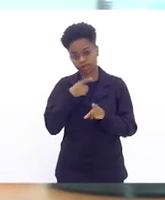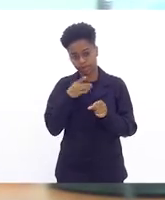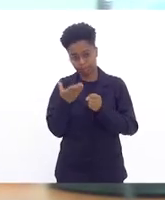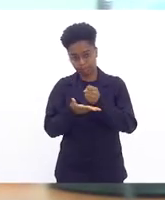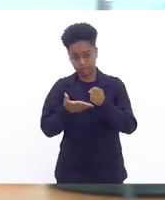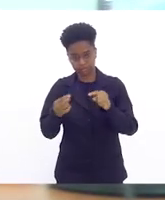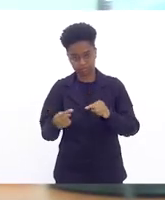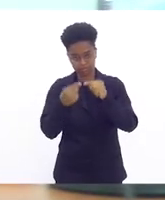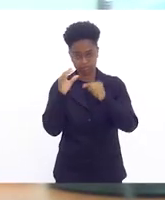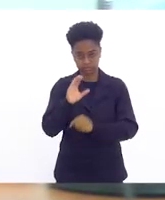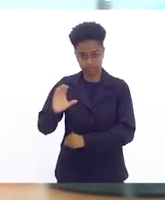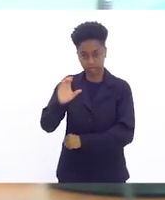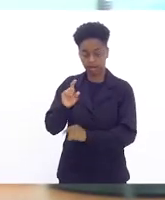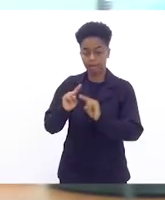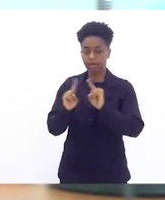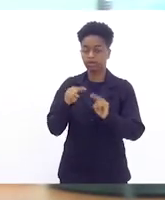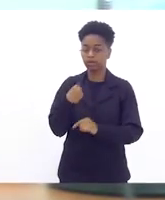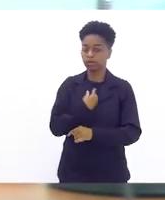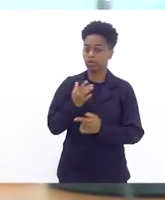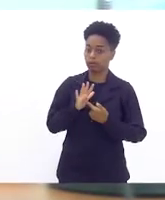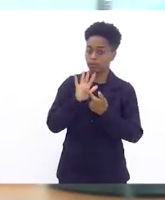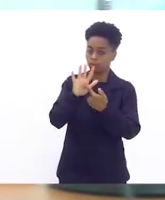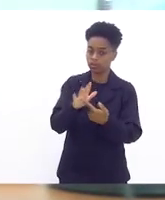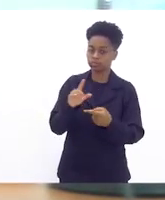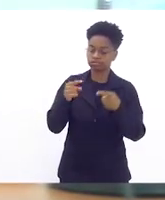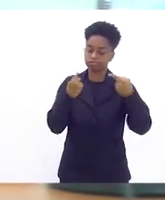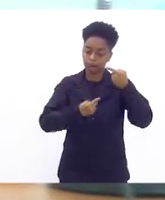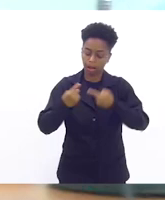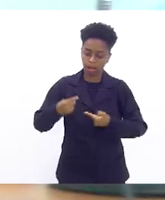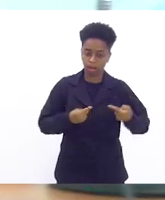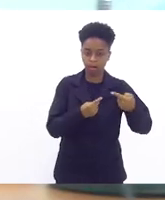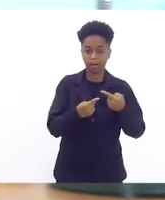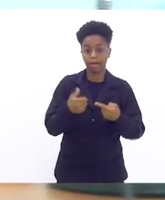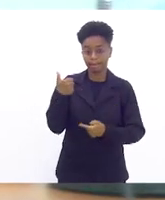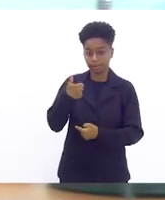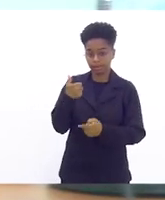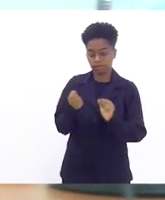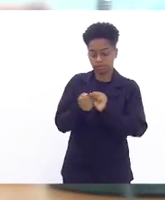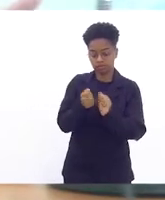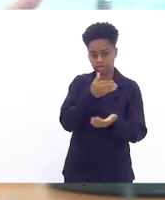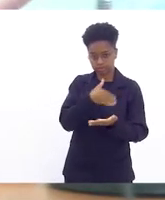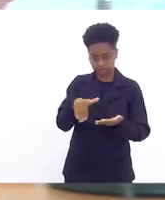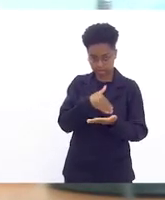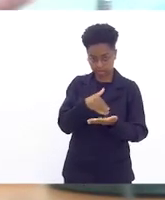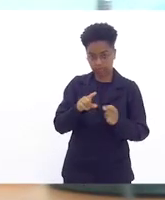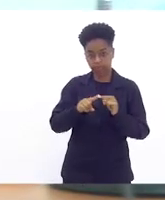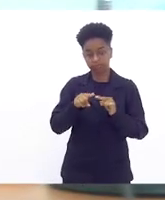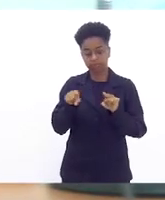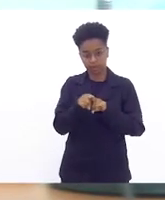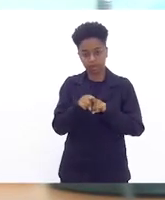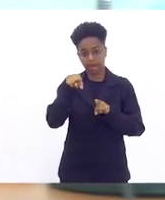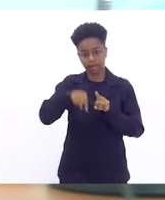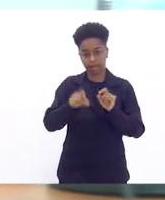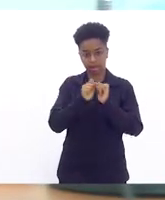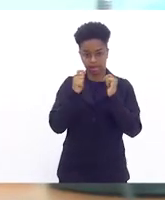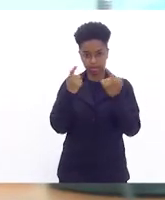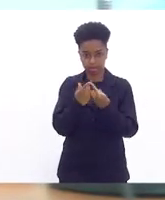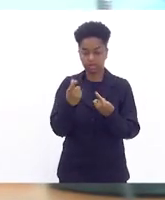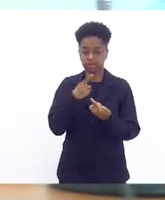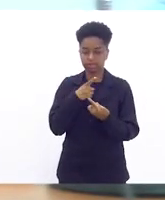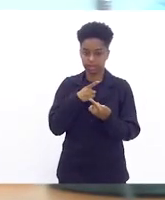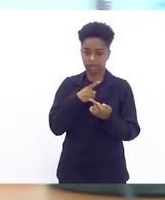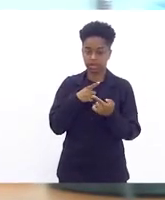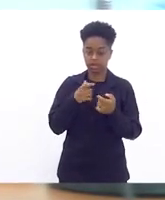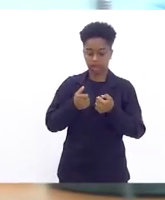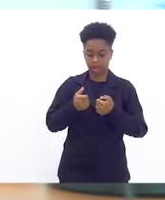científica né mas apresentamos isso estamos discutindo primeiro com as secretarias com Assembleia Legislativa nós temos a uma audiência